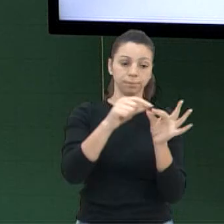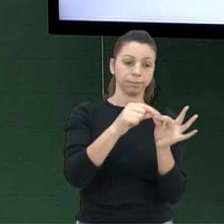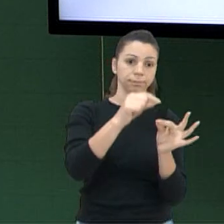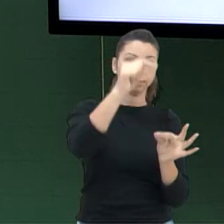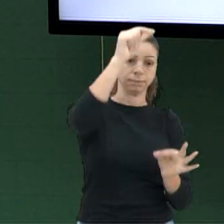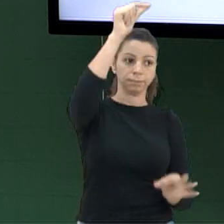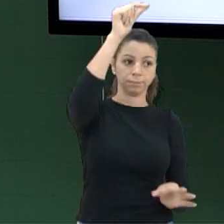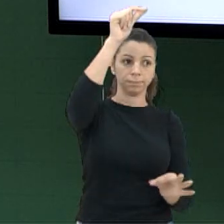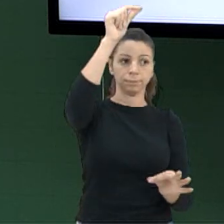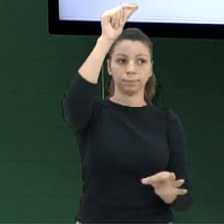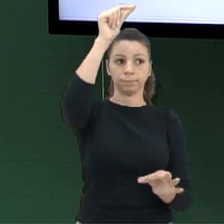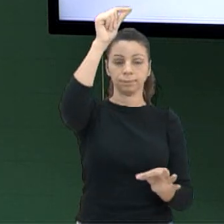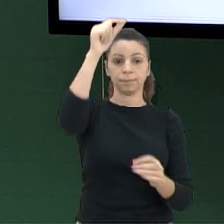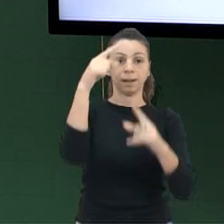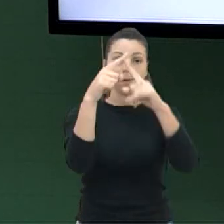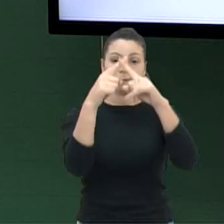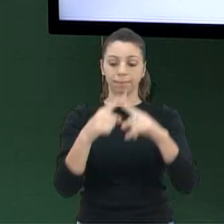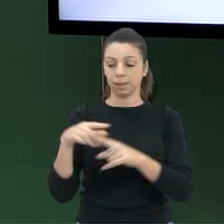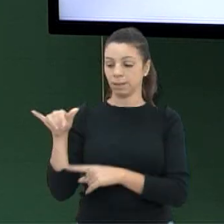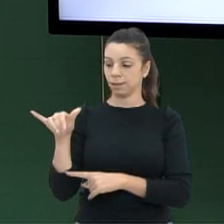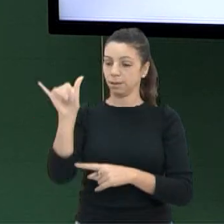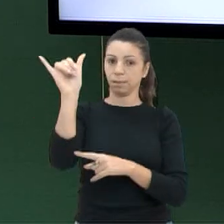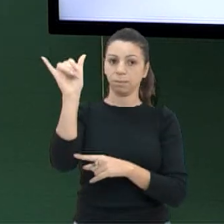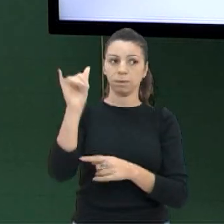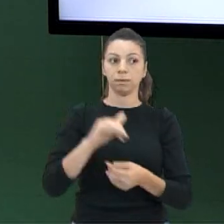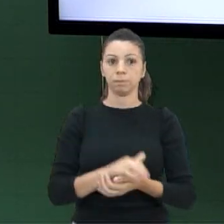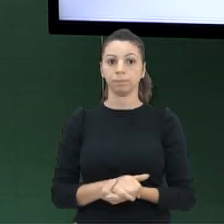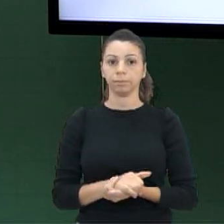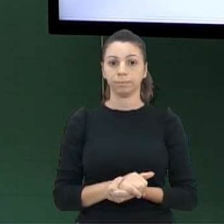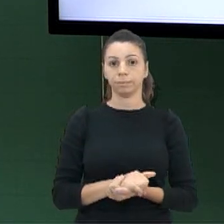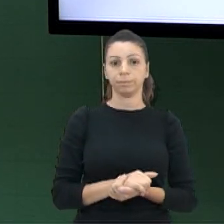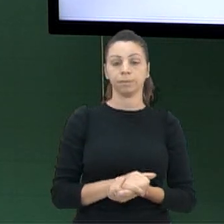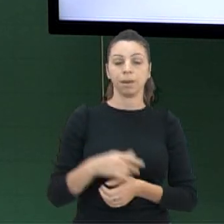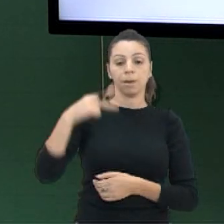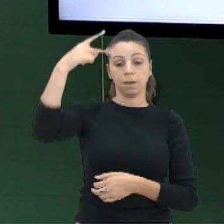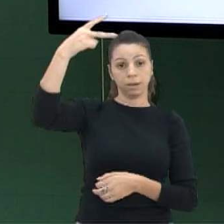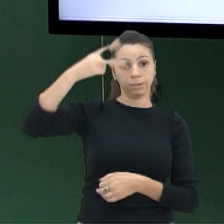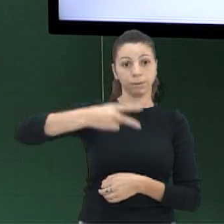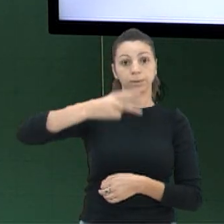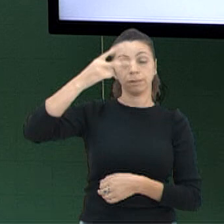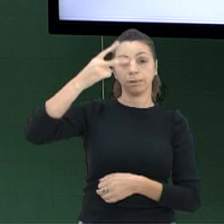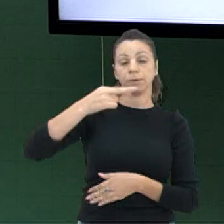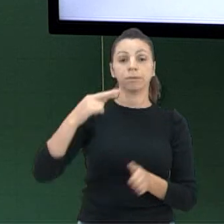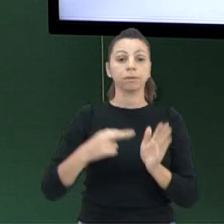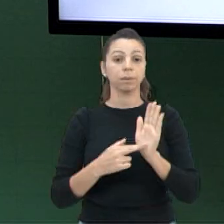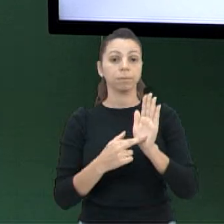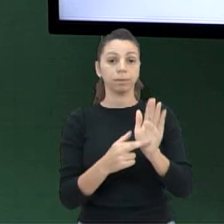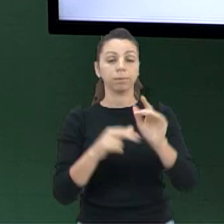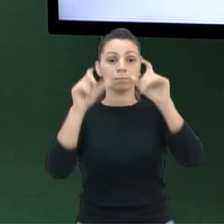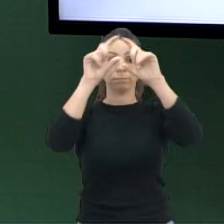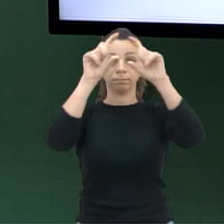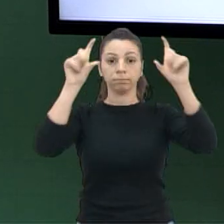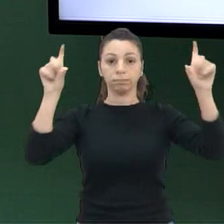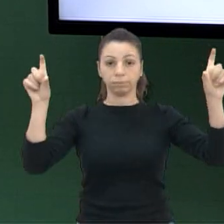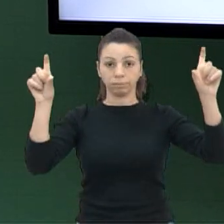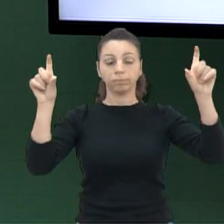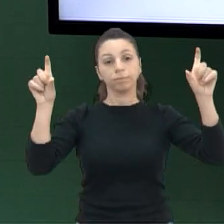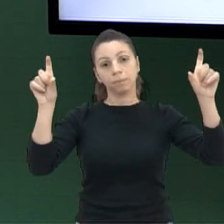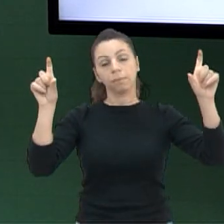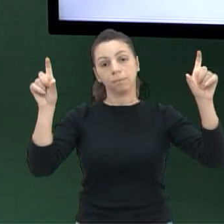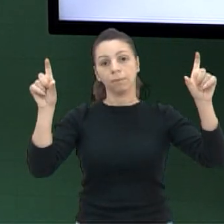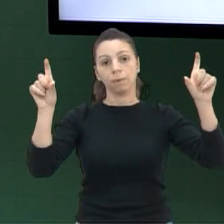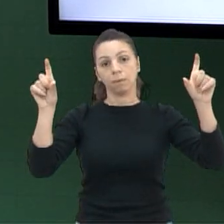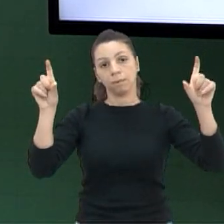lateral ali do meu retângulo? O Y. Então, essas são as duas formas de representar a expressão algébrica